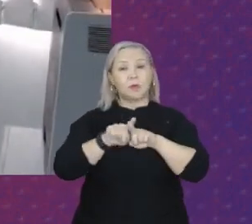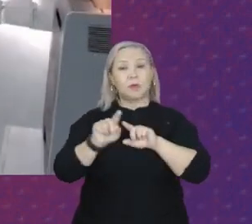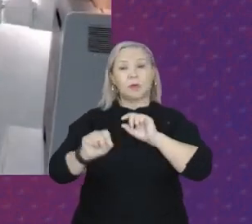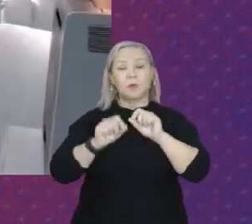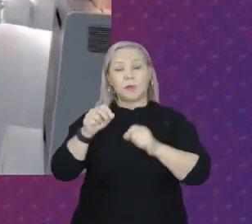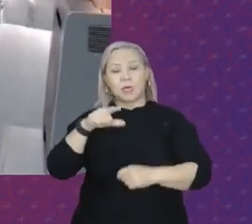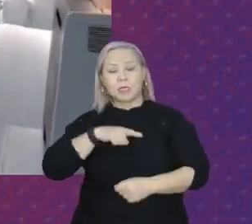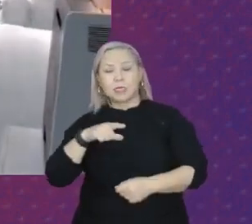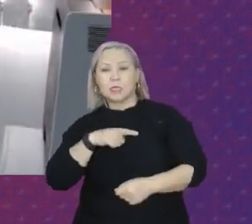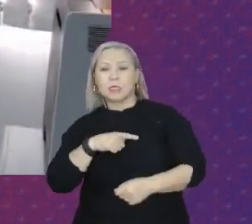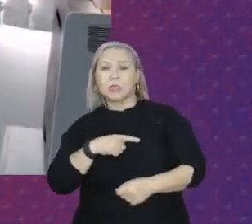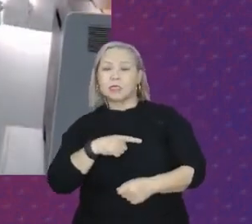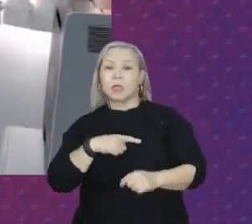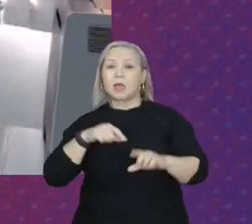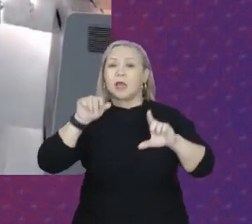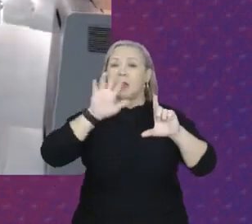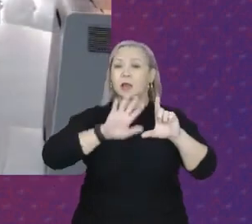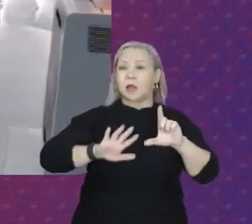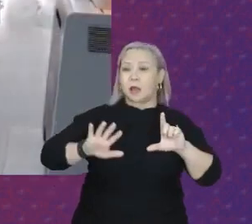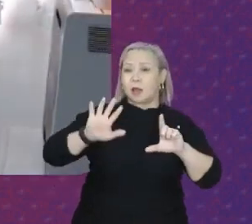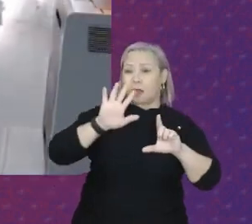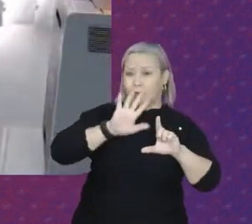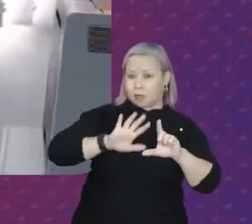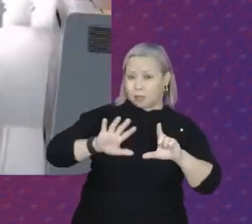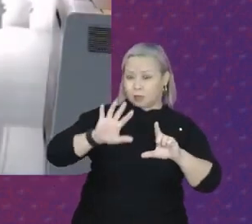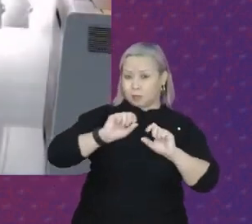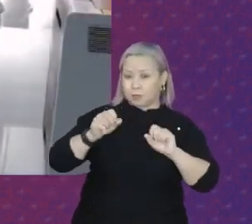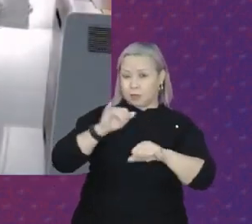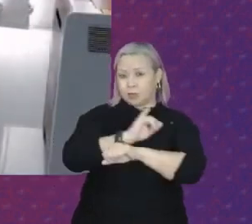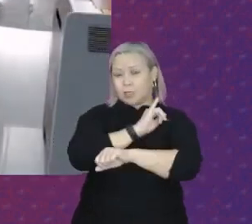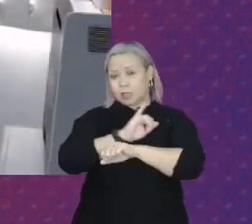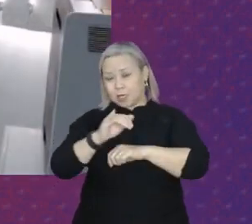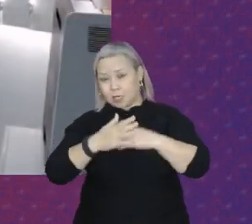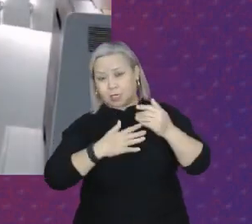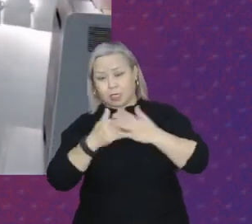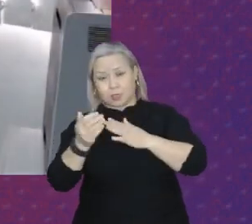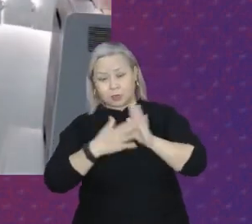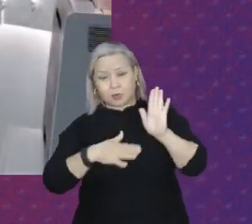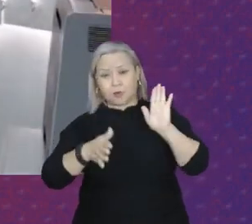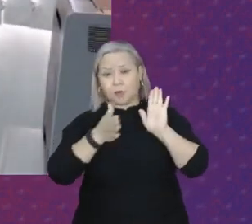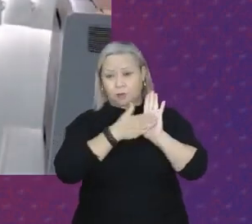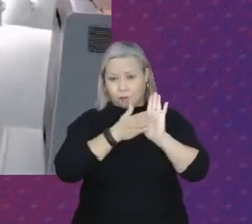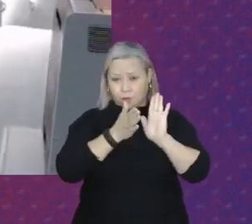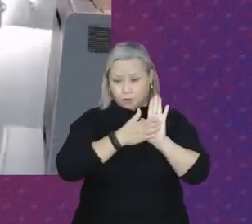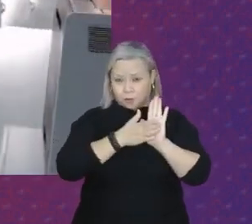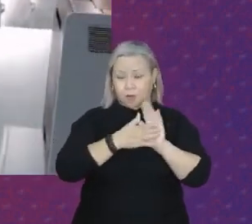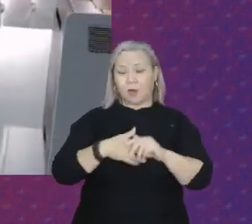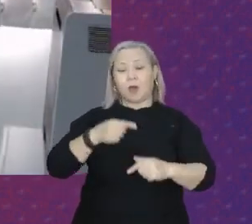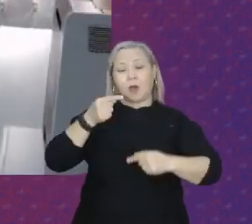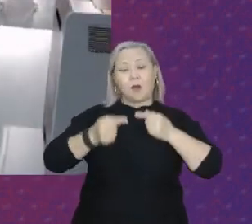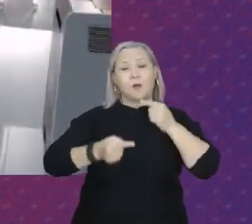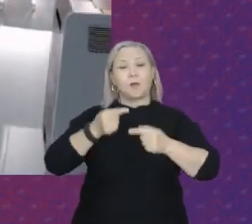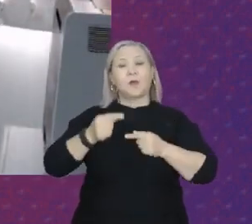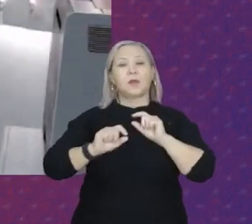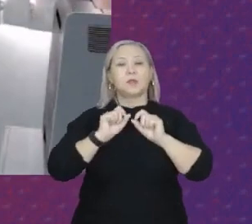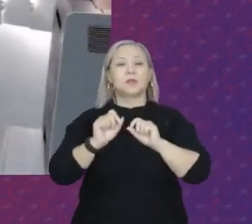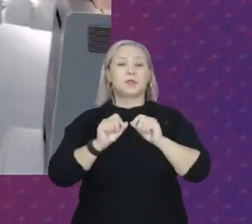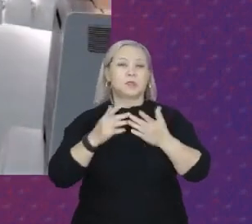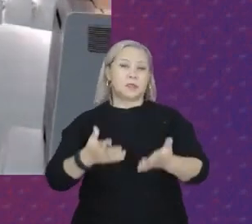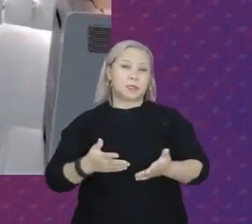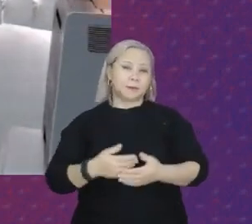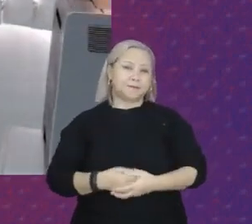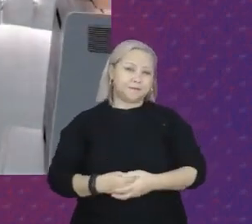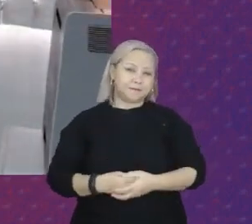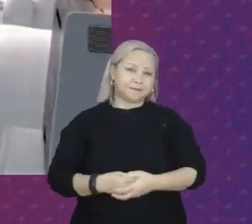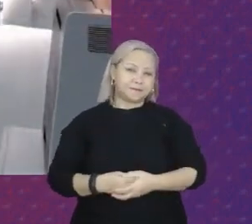nas nossas plataformas estratégias, ações, propostas, políticas que valorizem